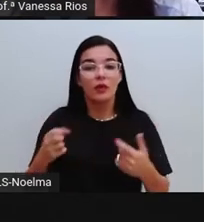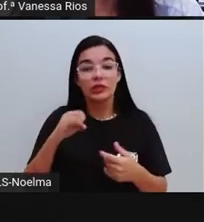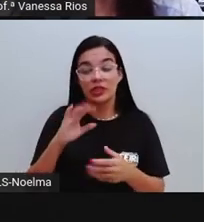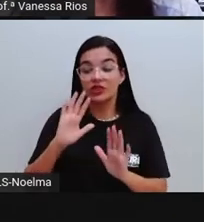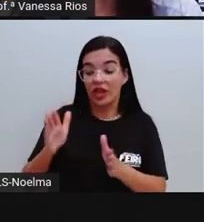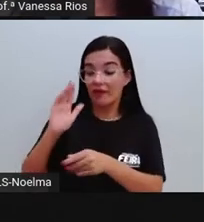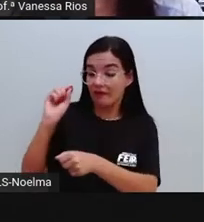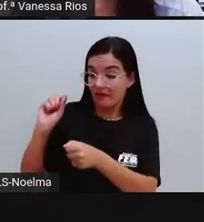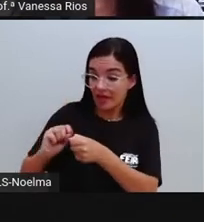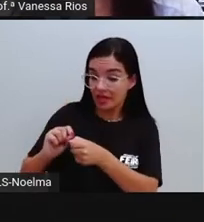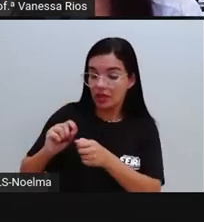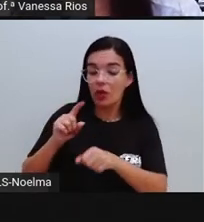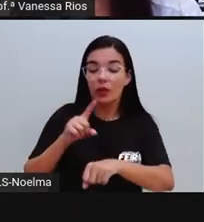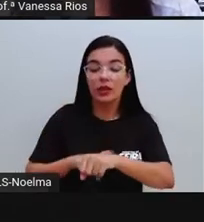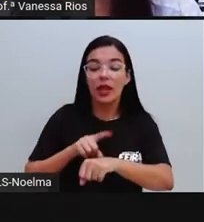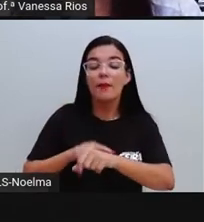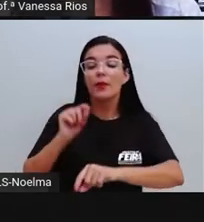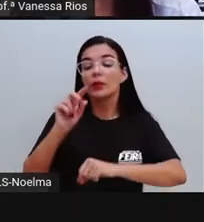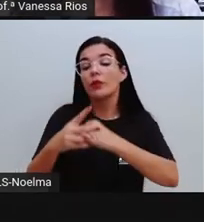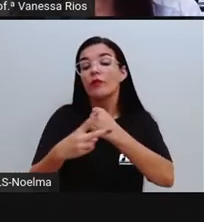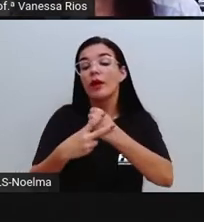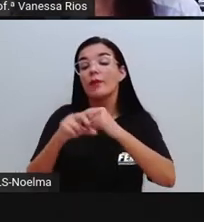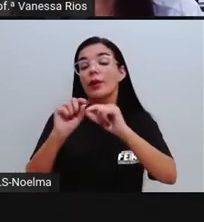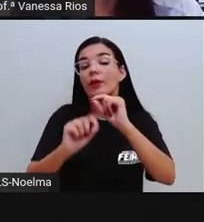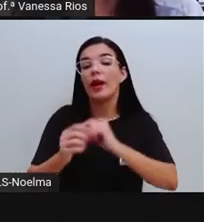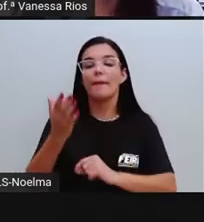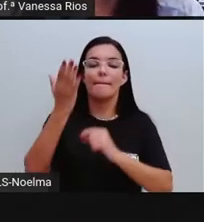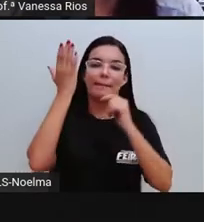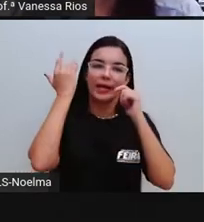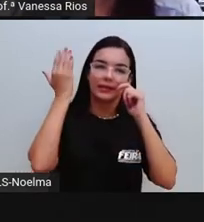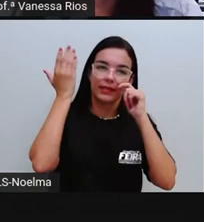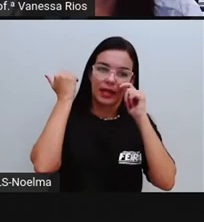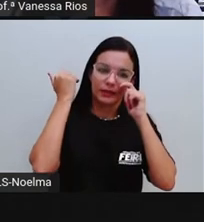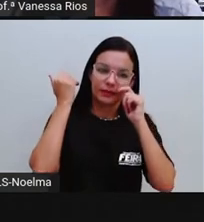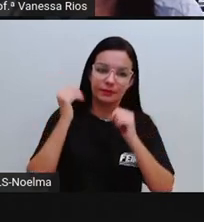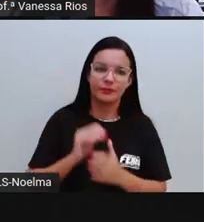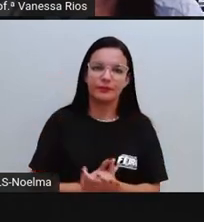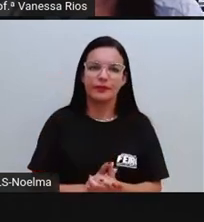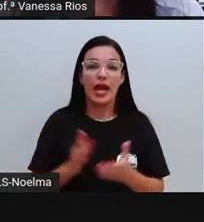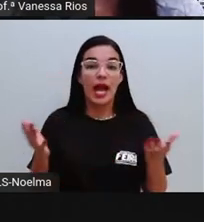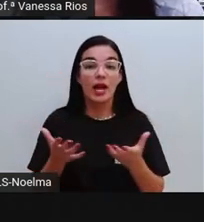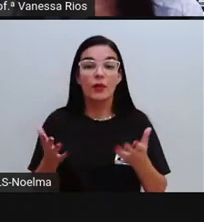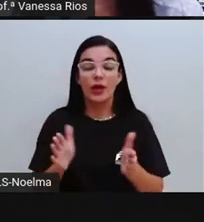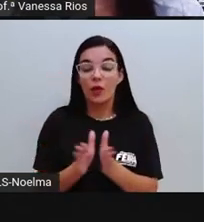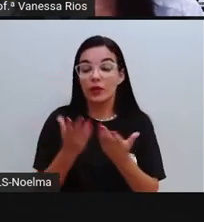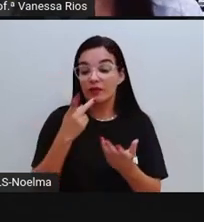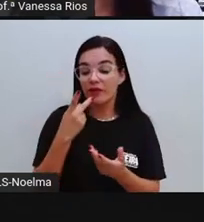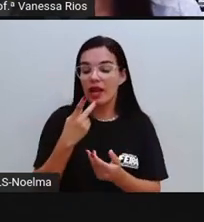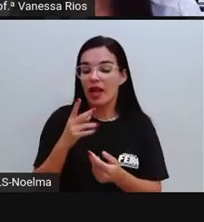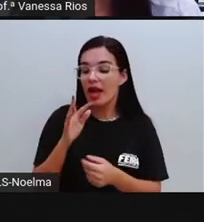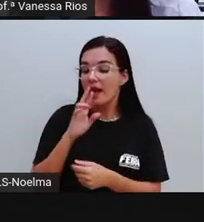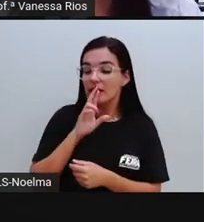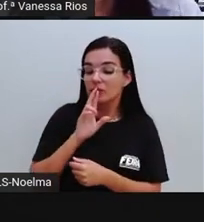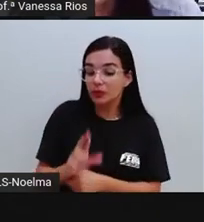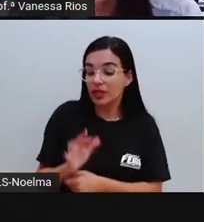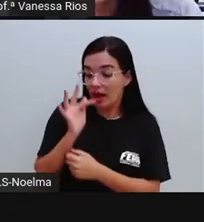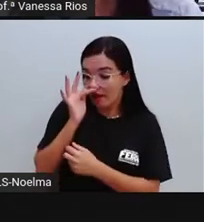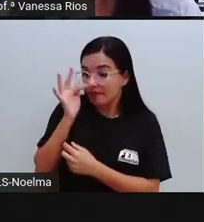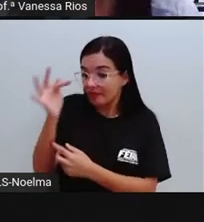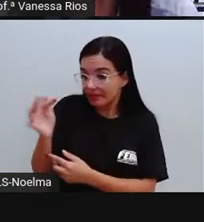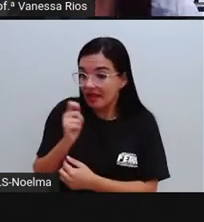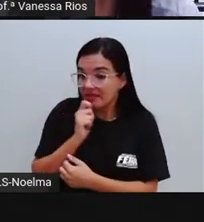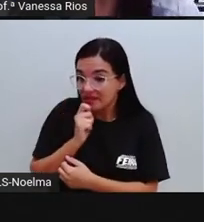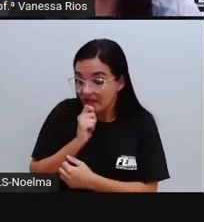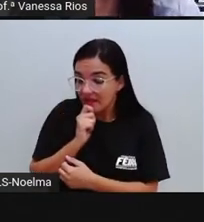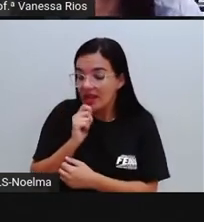fez, o tempo aí desse verbo é passado. E quando a gente fala responderá, a